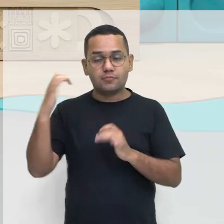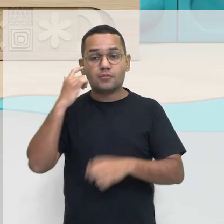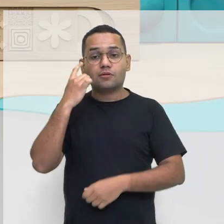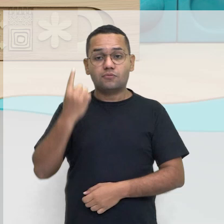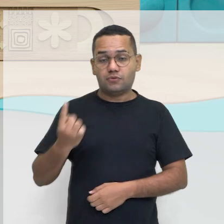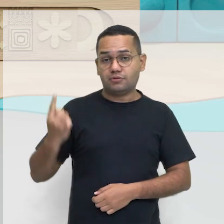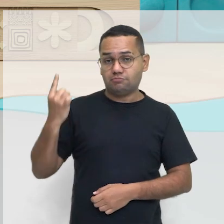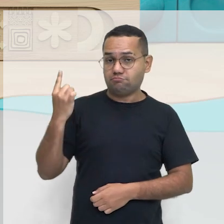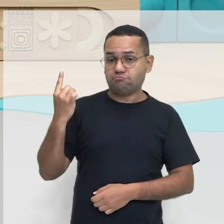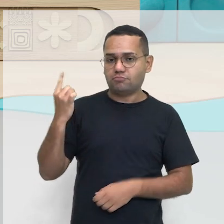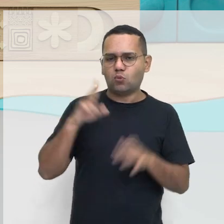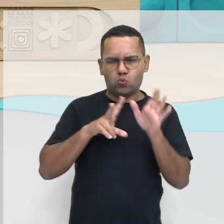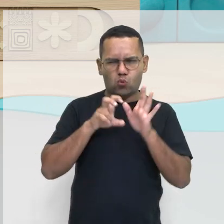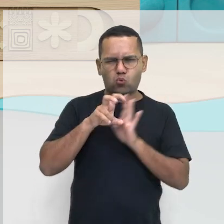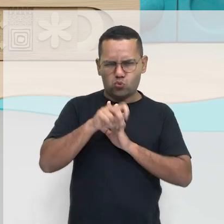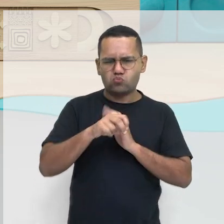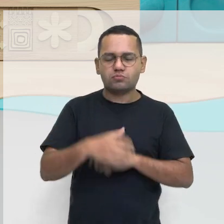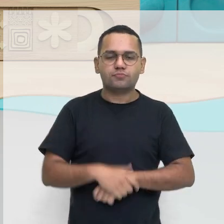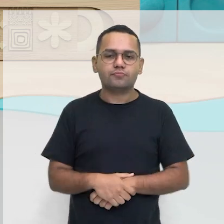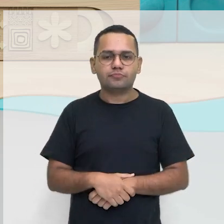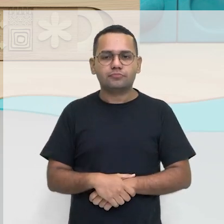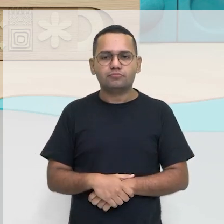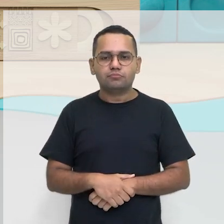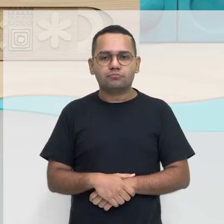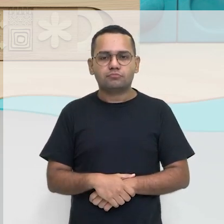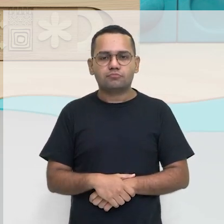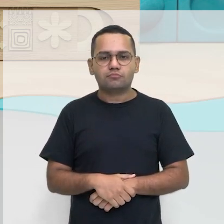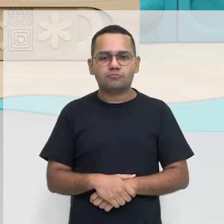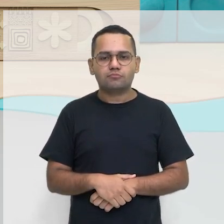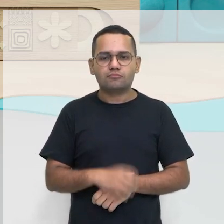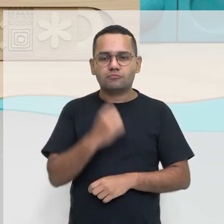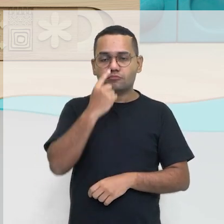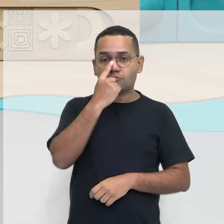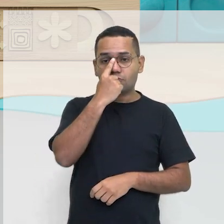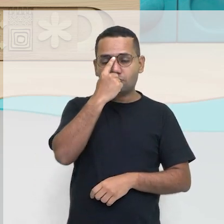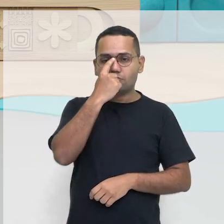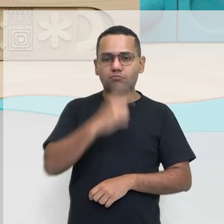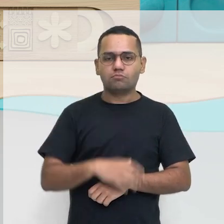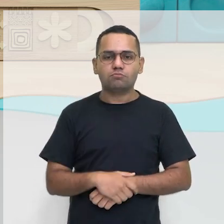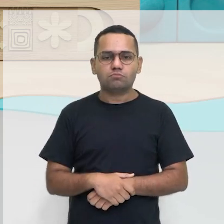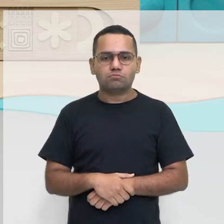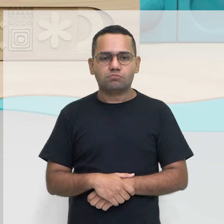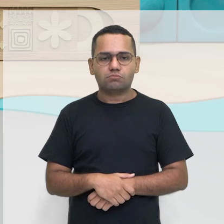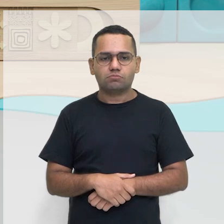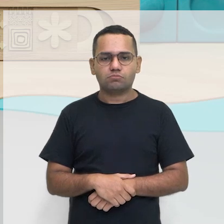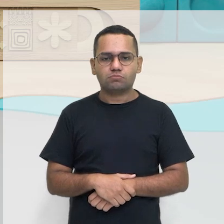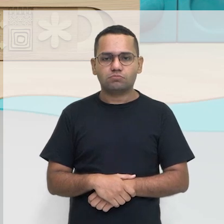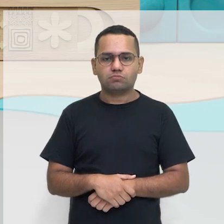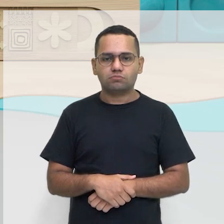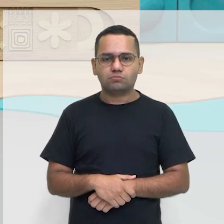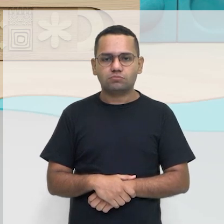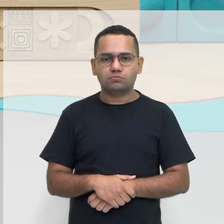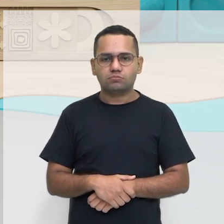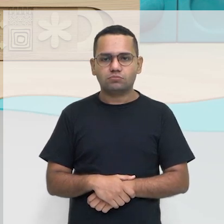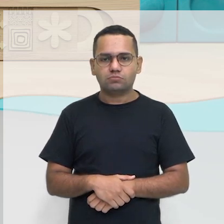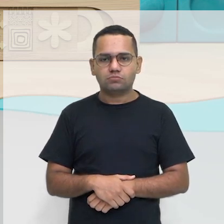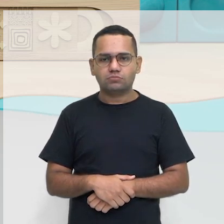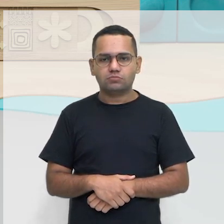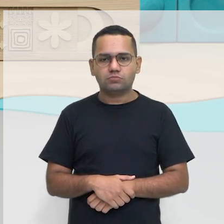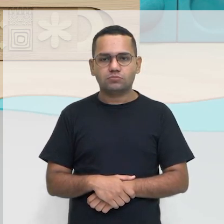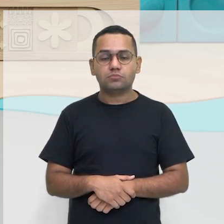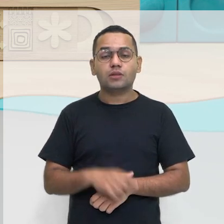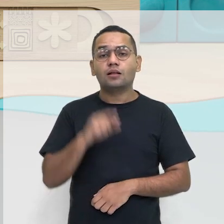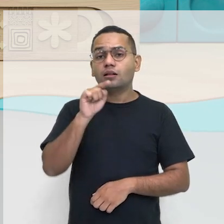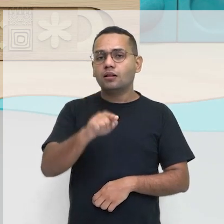Cultura, que você pode, através desse site aqui nós temos aqui a página inicial, que ela muda